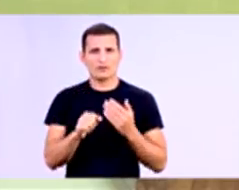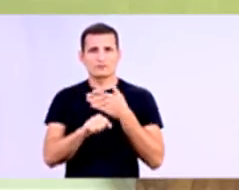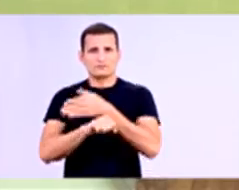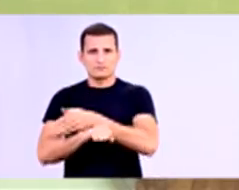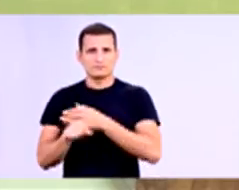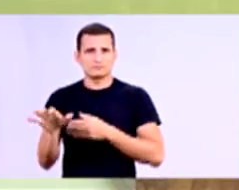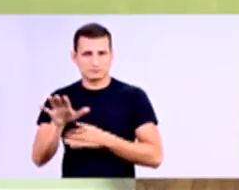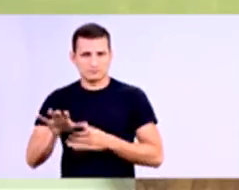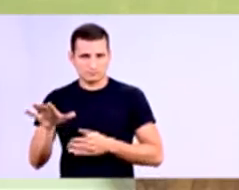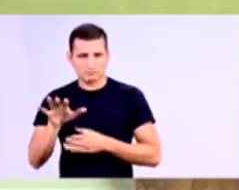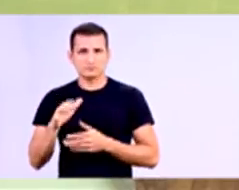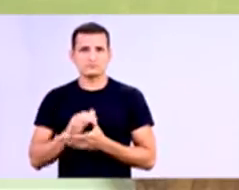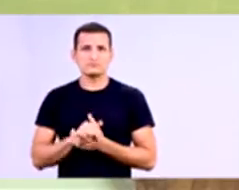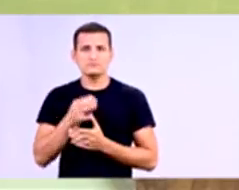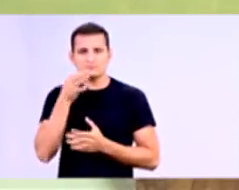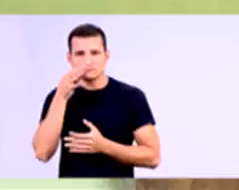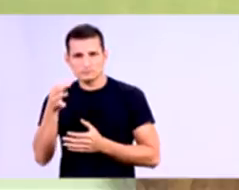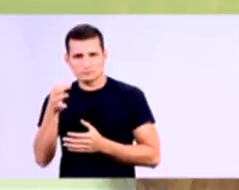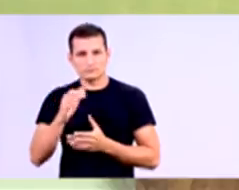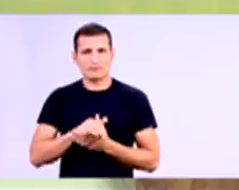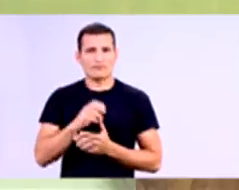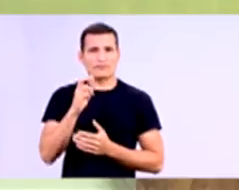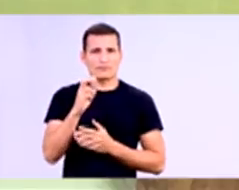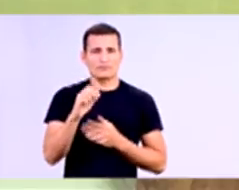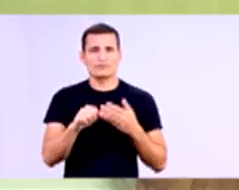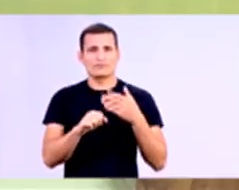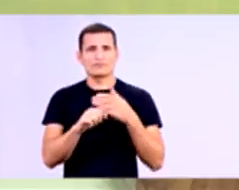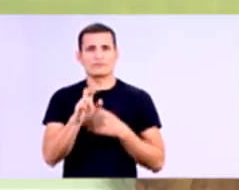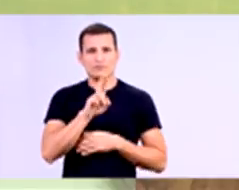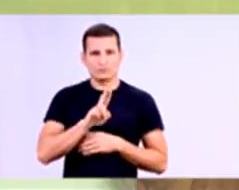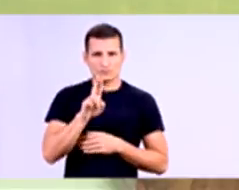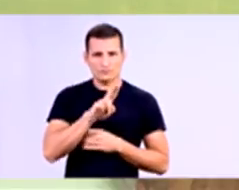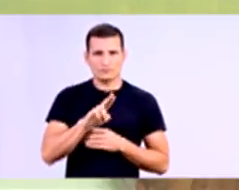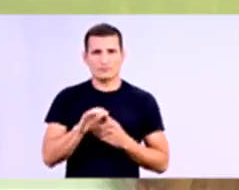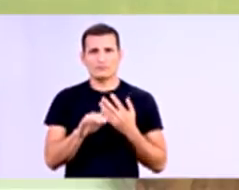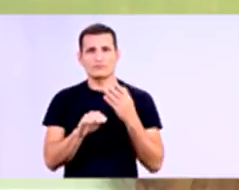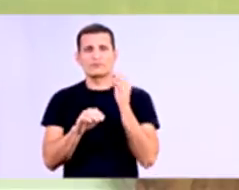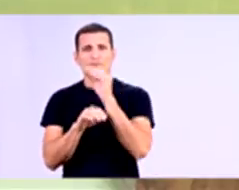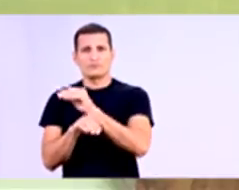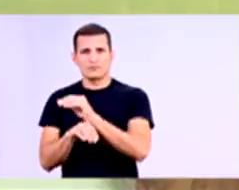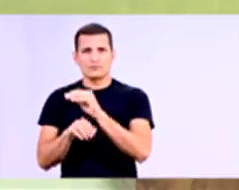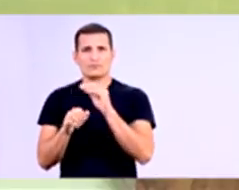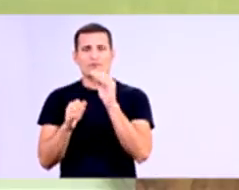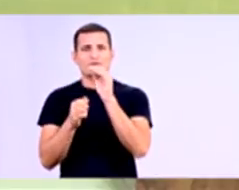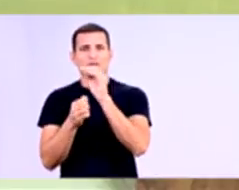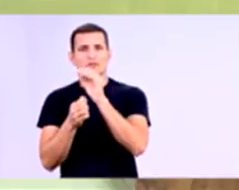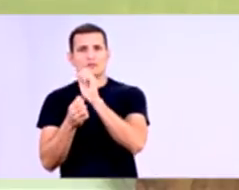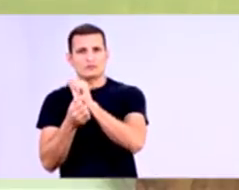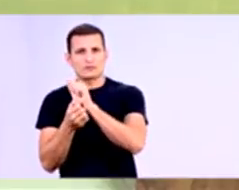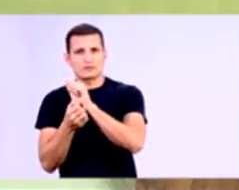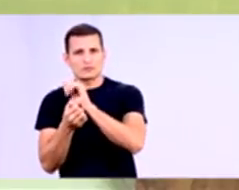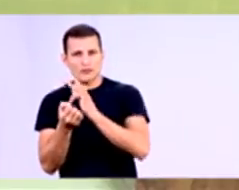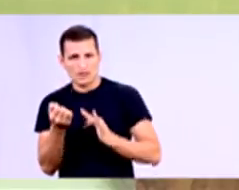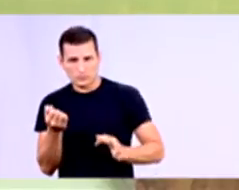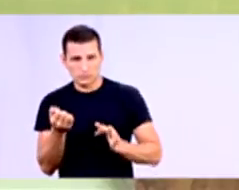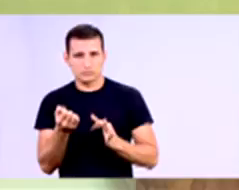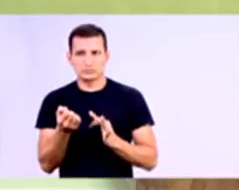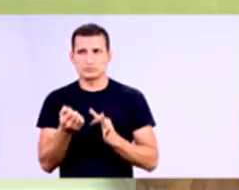a área de comentário. 5. O usuário insere texto no comentário.